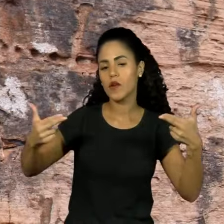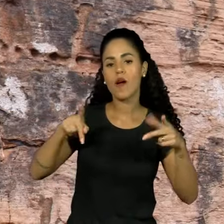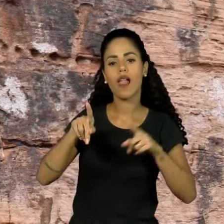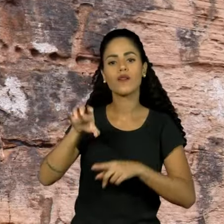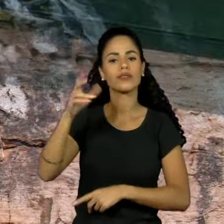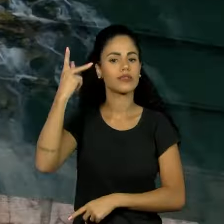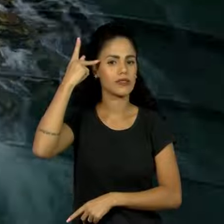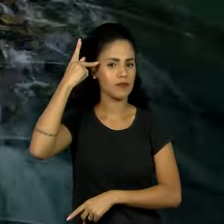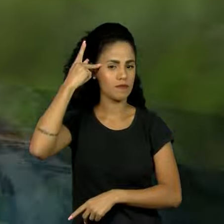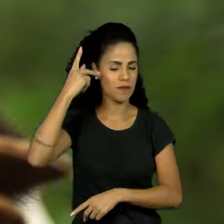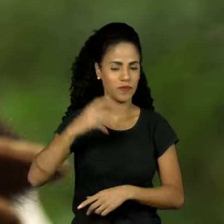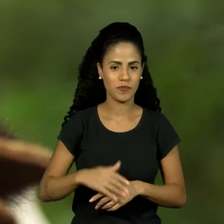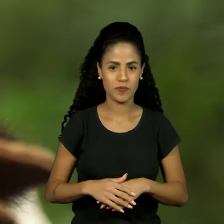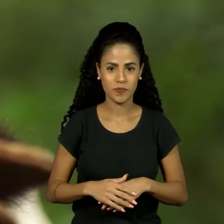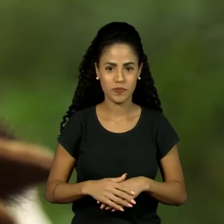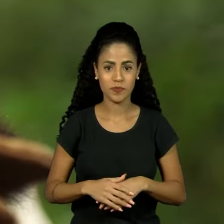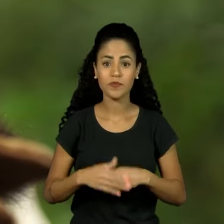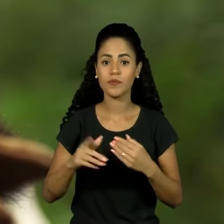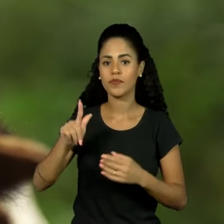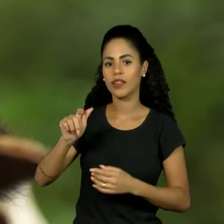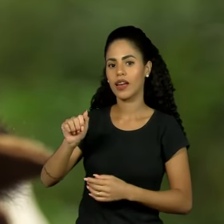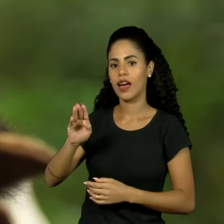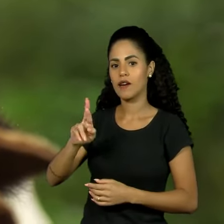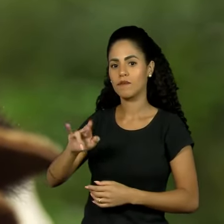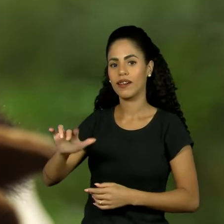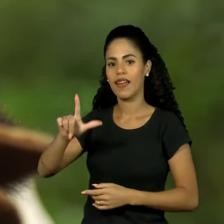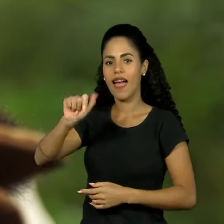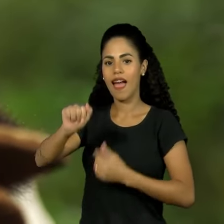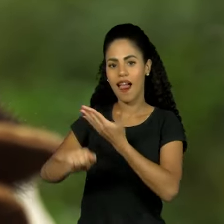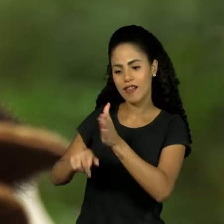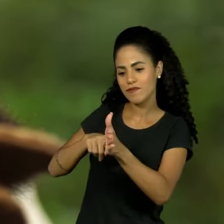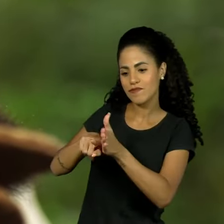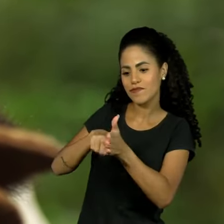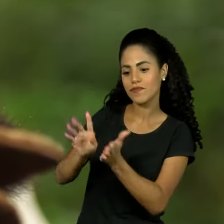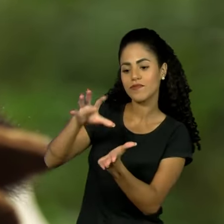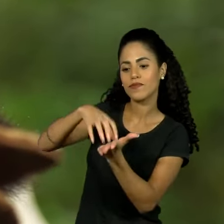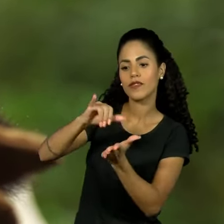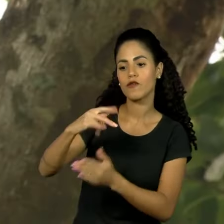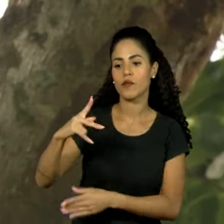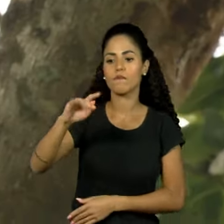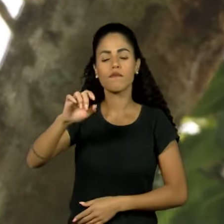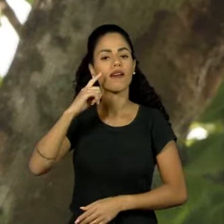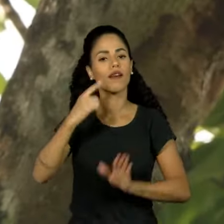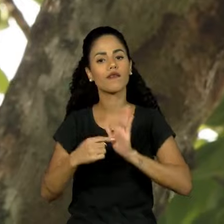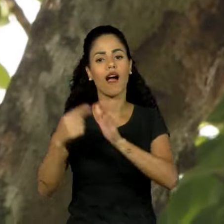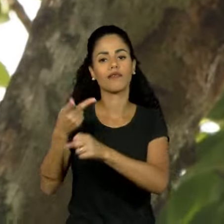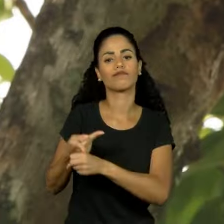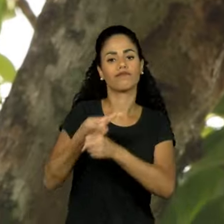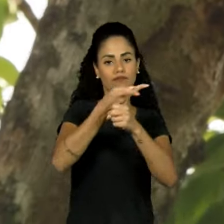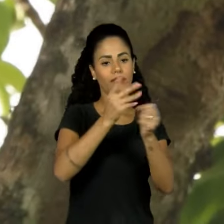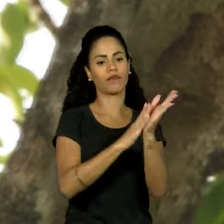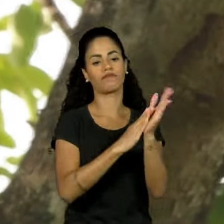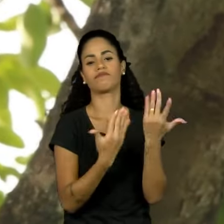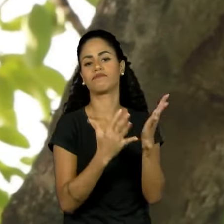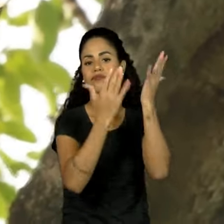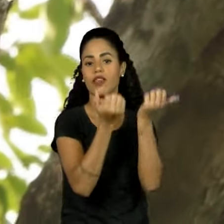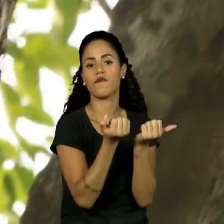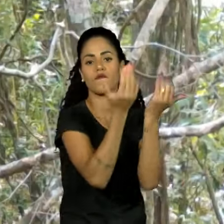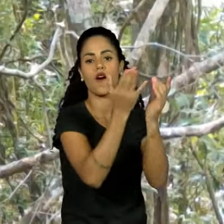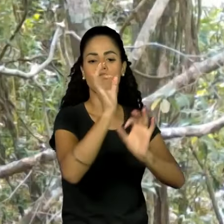de São Paulo. E Gabriela Rezende, do Instituto de Pesquisas Ecológicas, é reconhecida internacionalmente